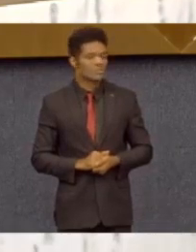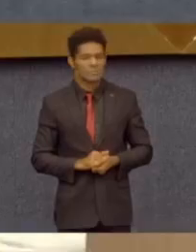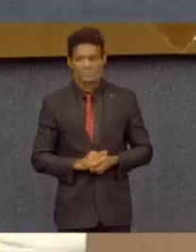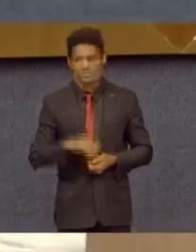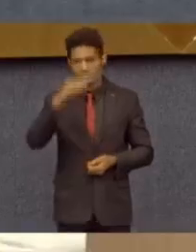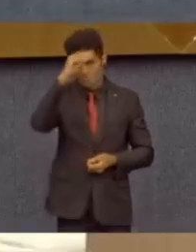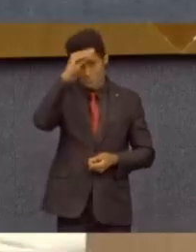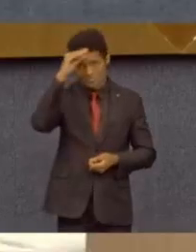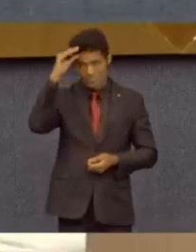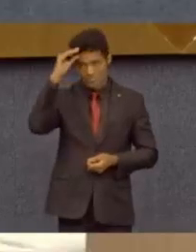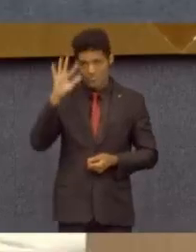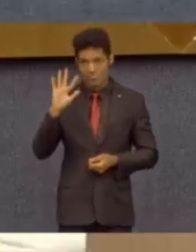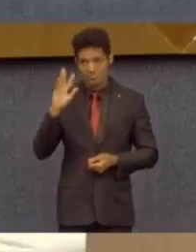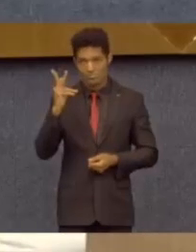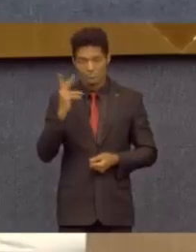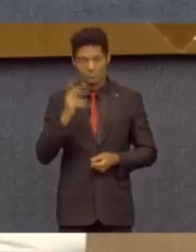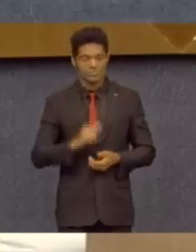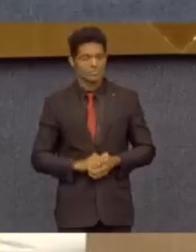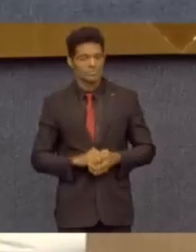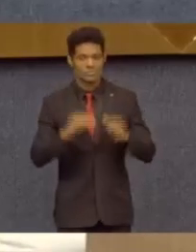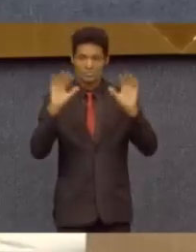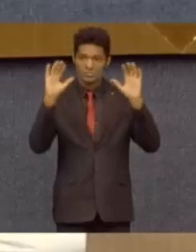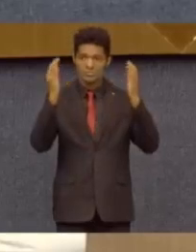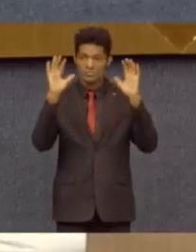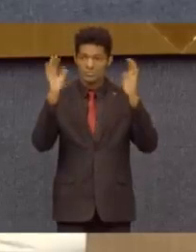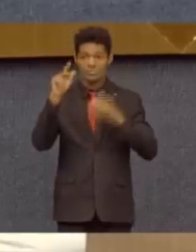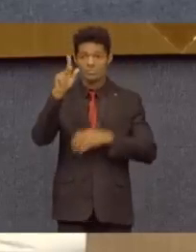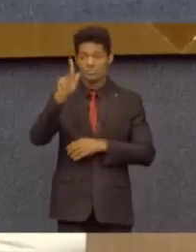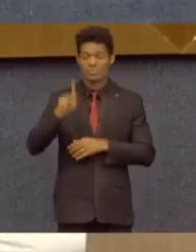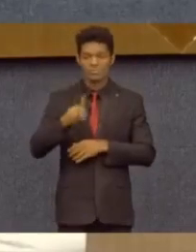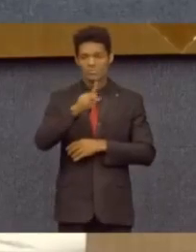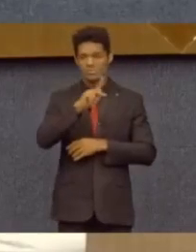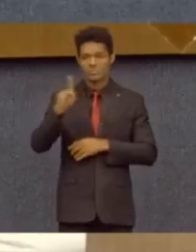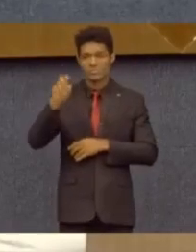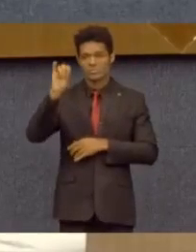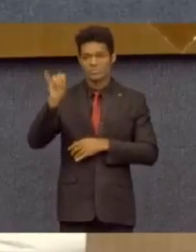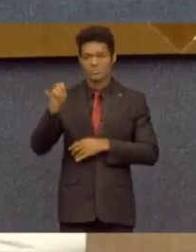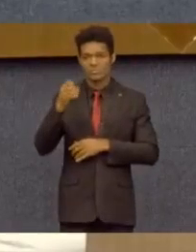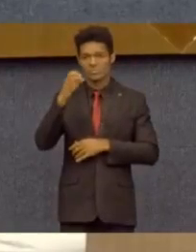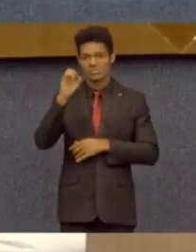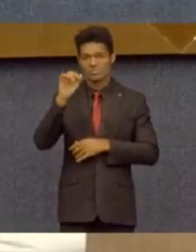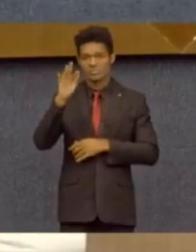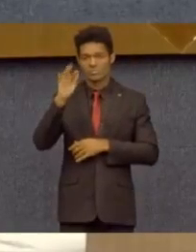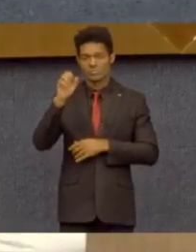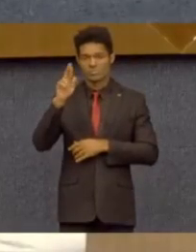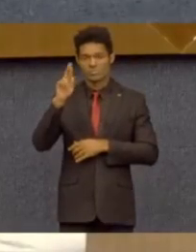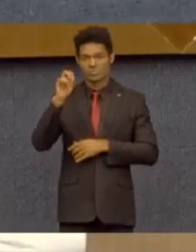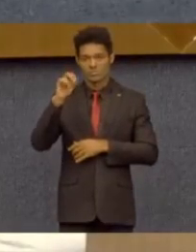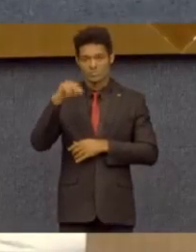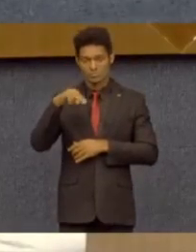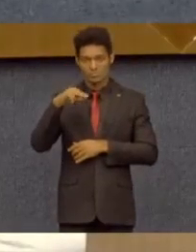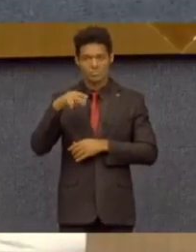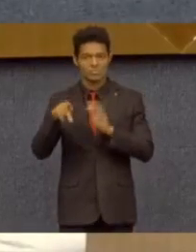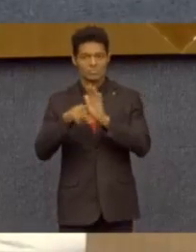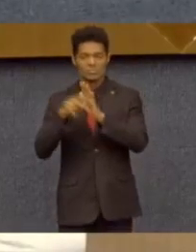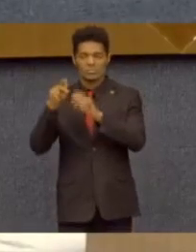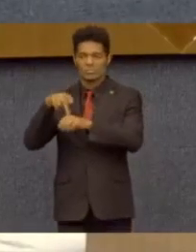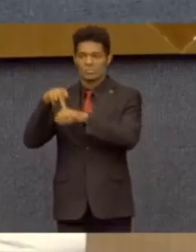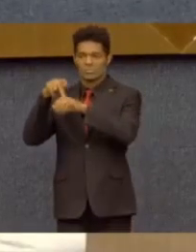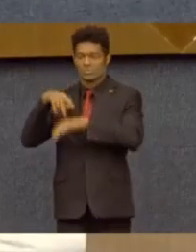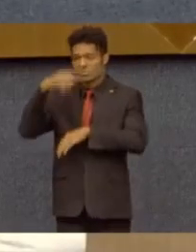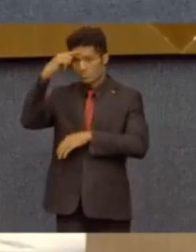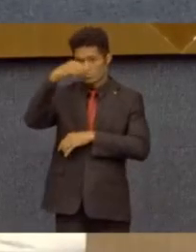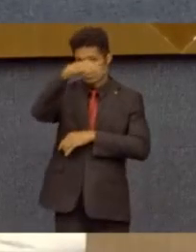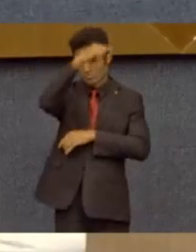A Câmara Municipal de Belo Horizonte parabeniza o padre Jefferson Martins da Conceição, da paróquia